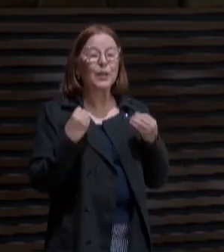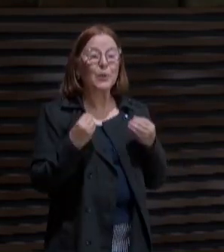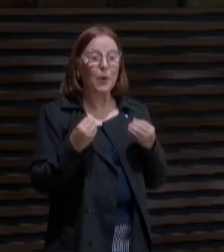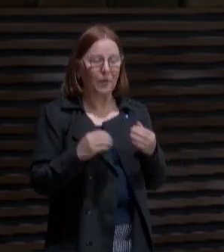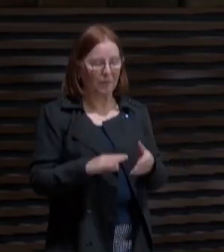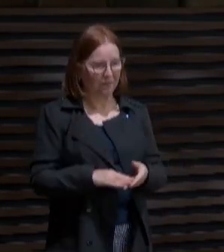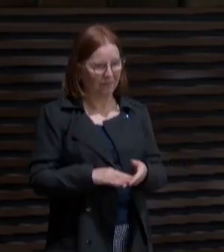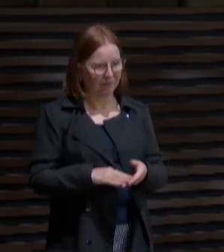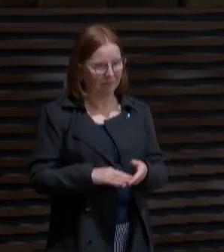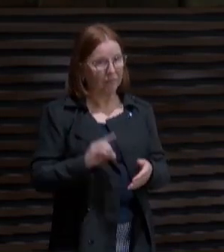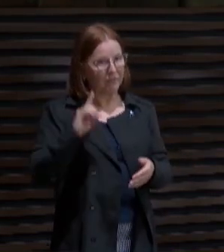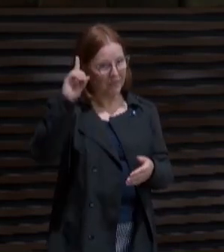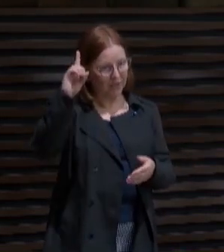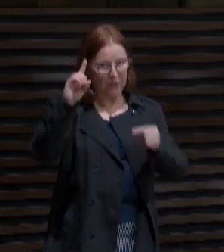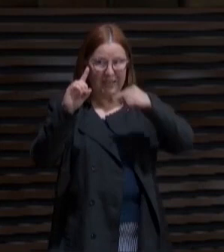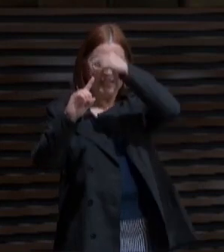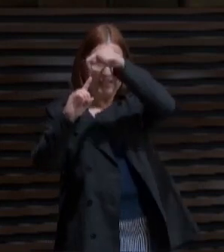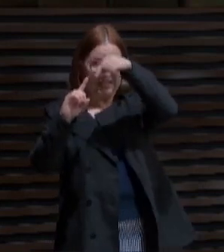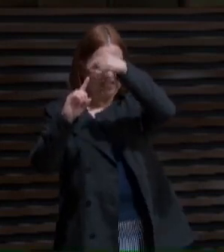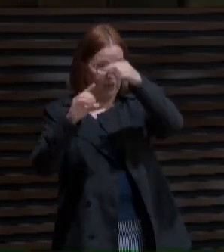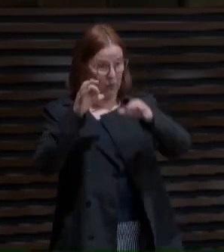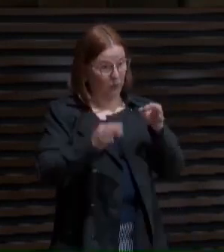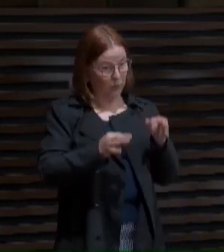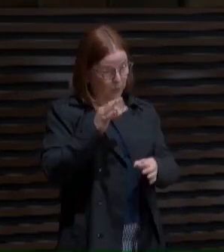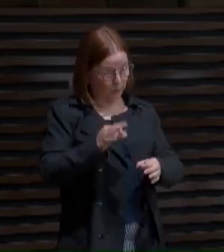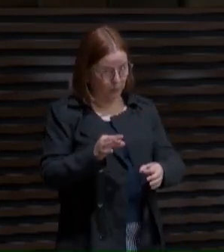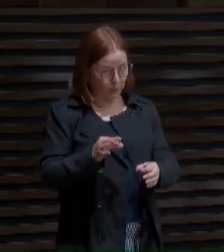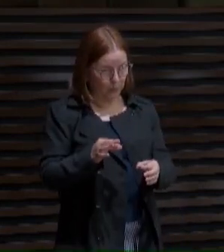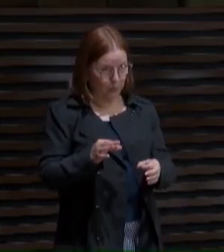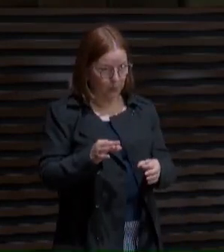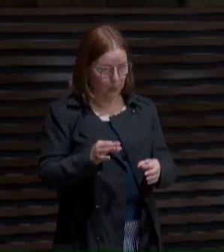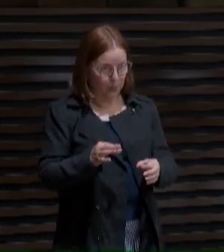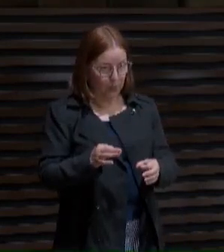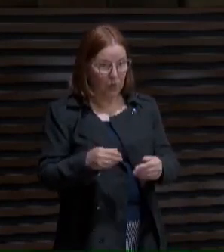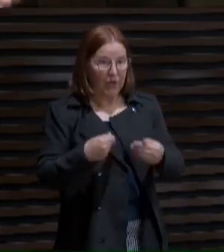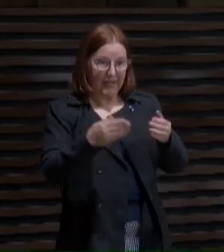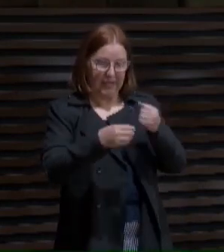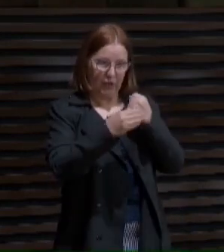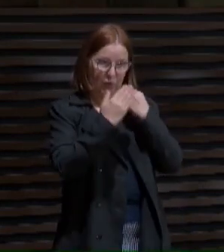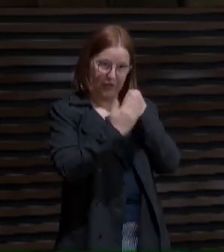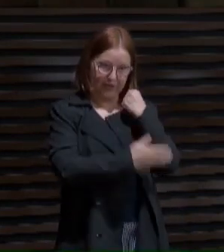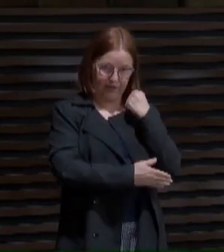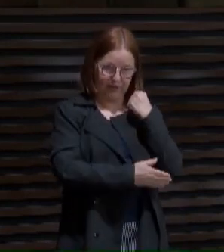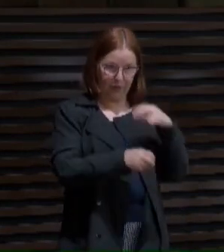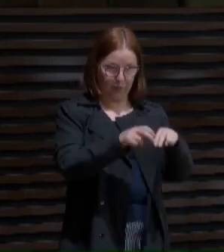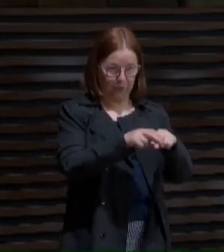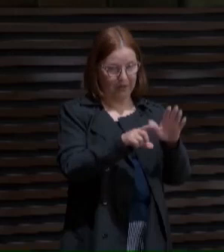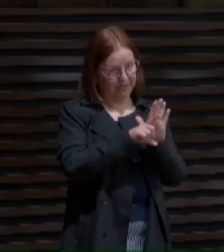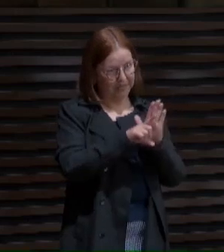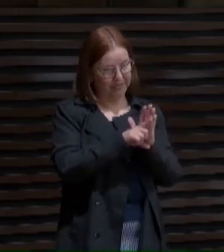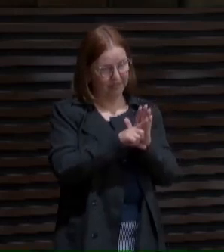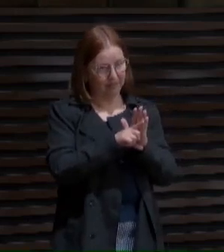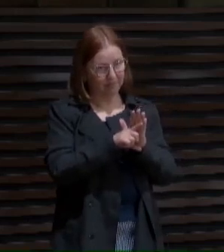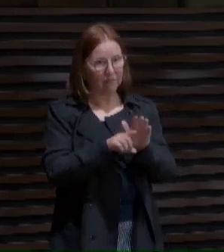Deus santo e justo, punindo o pecado por conta da violação da lei, e ao